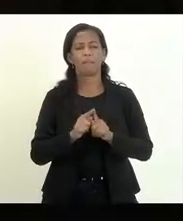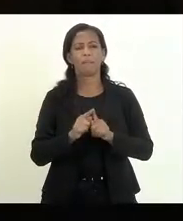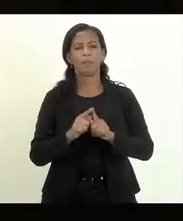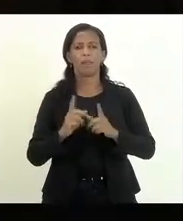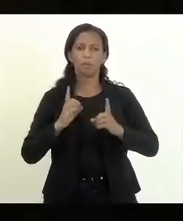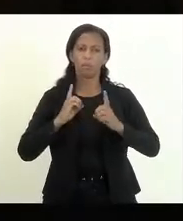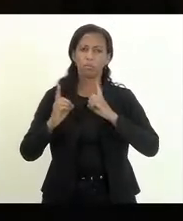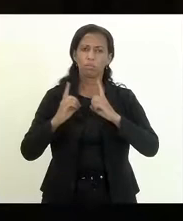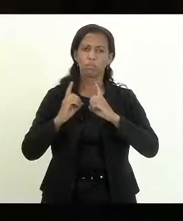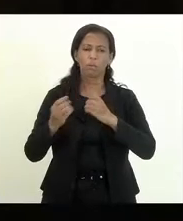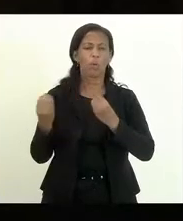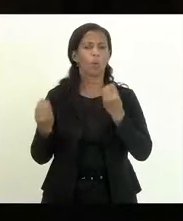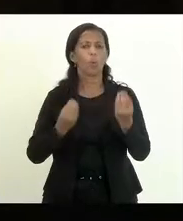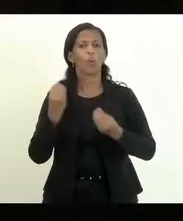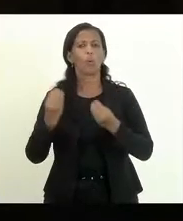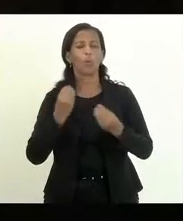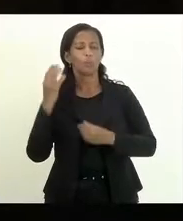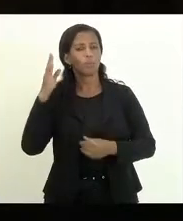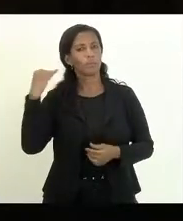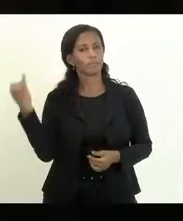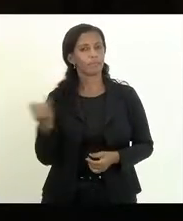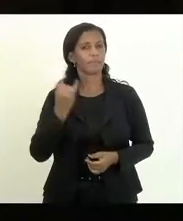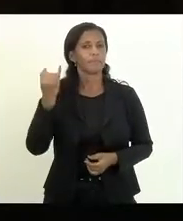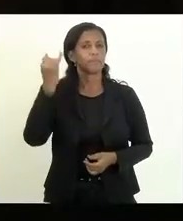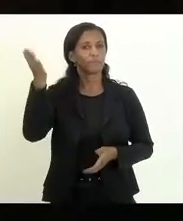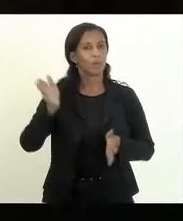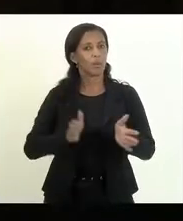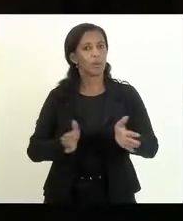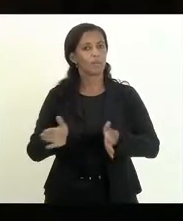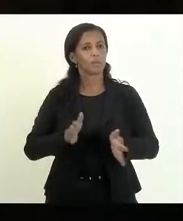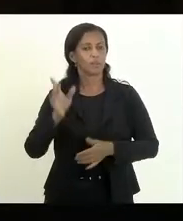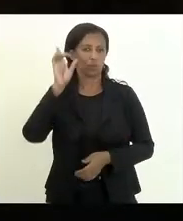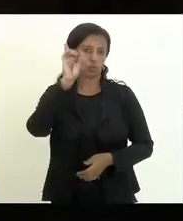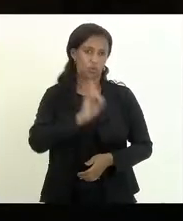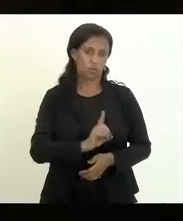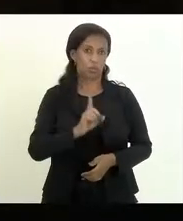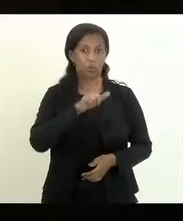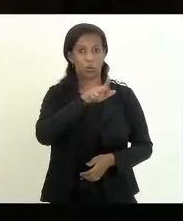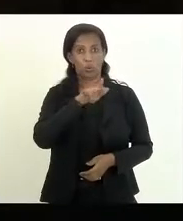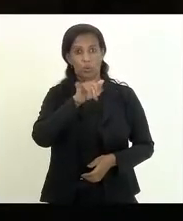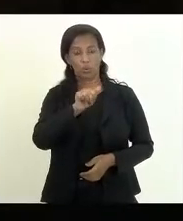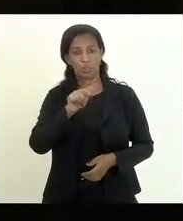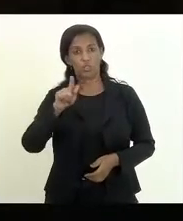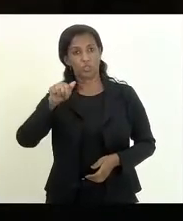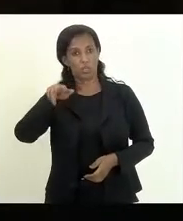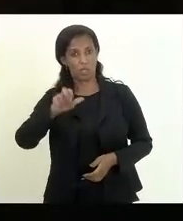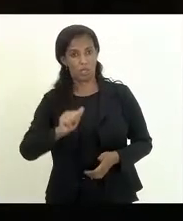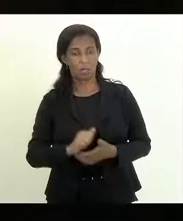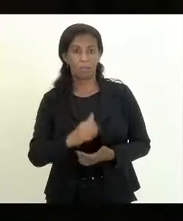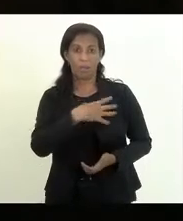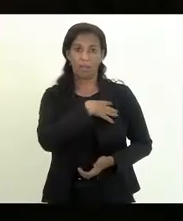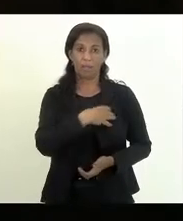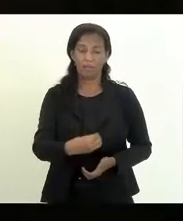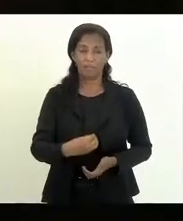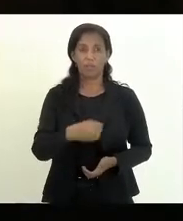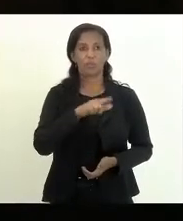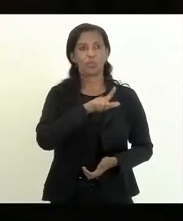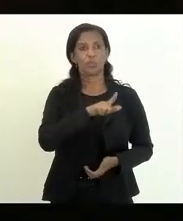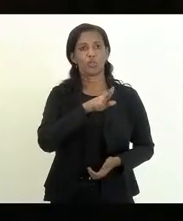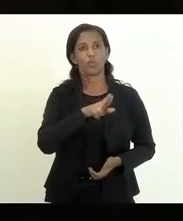do quanto que é fundamental o acesso ao direito. Luiz Gama é filho de Luísa